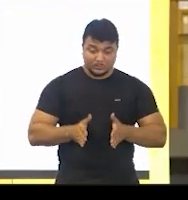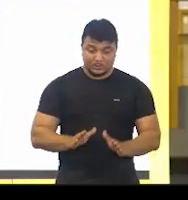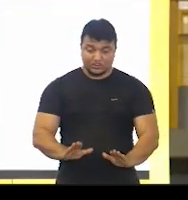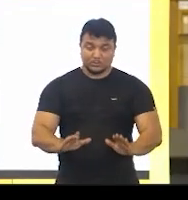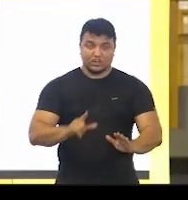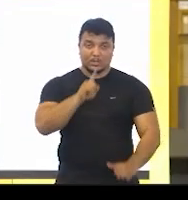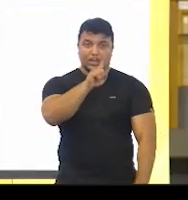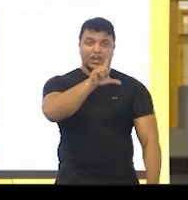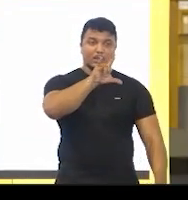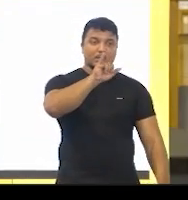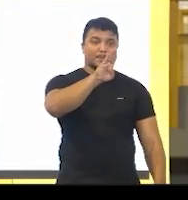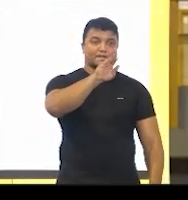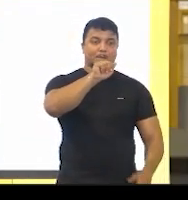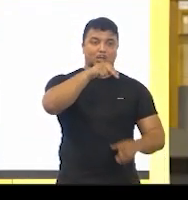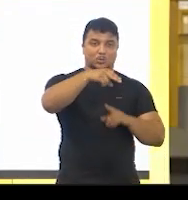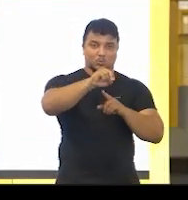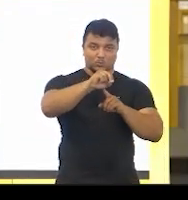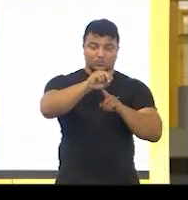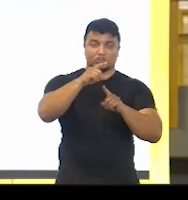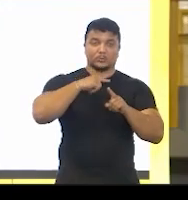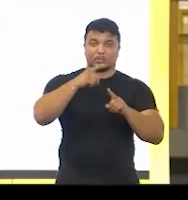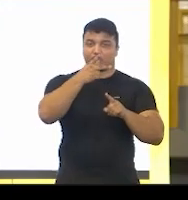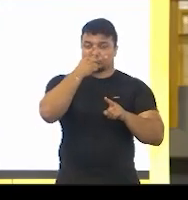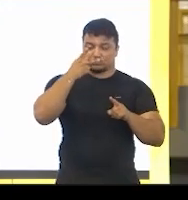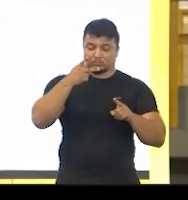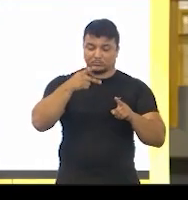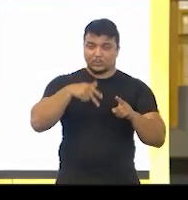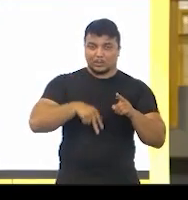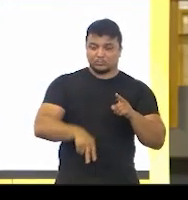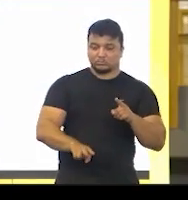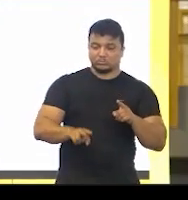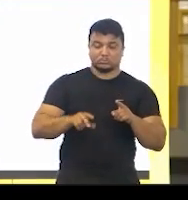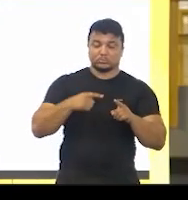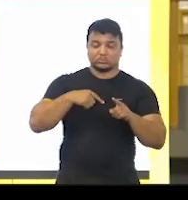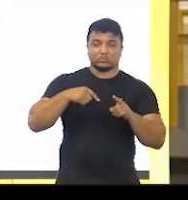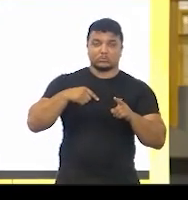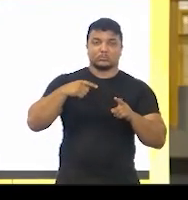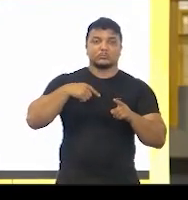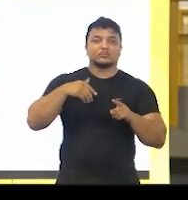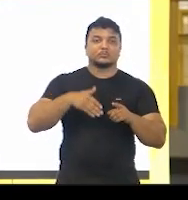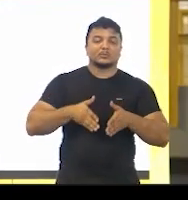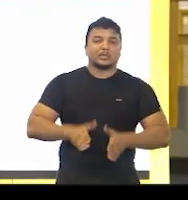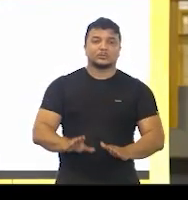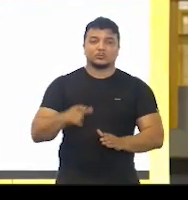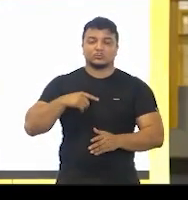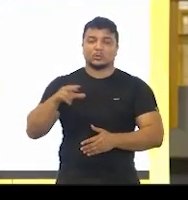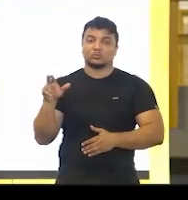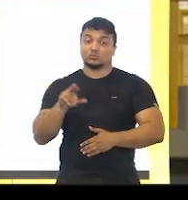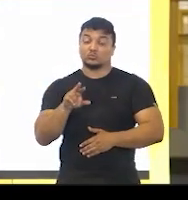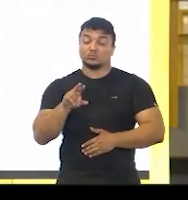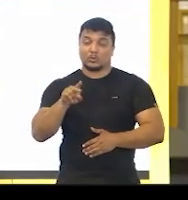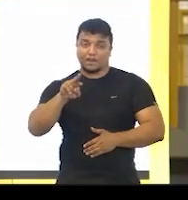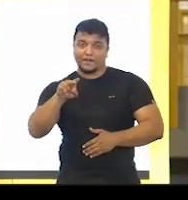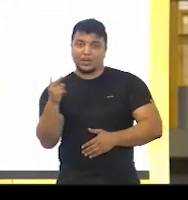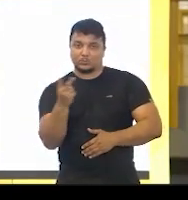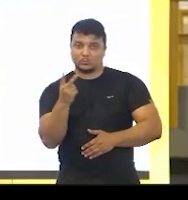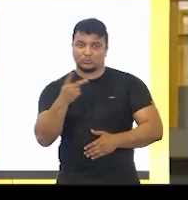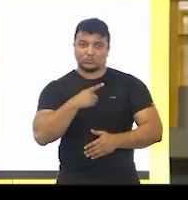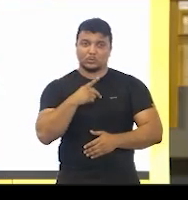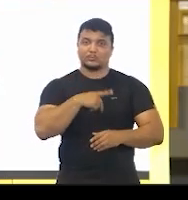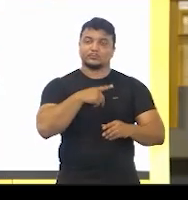Nascidas no Líbano, as duas irmãs não puderam ser registradas